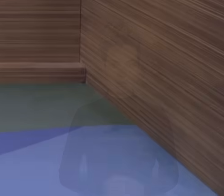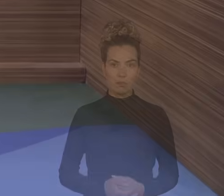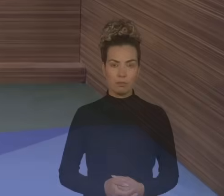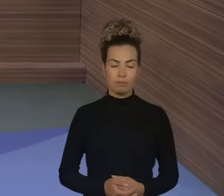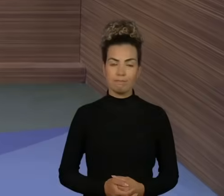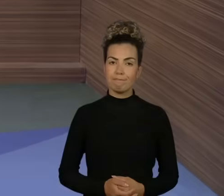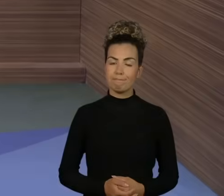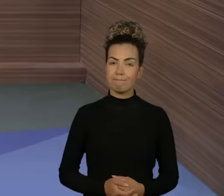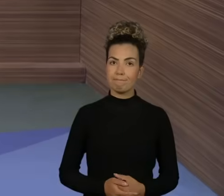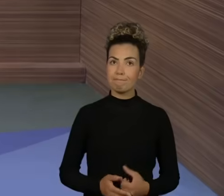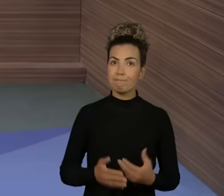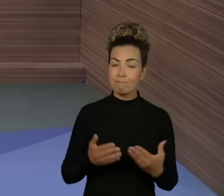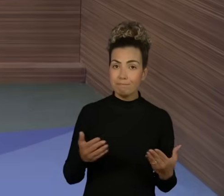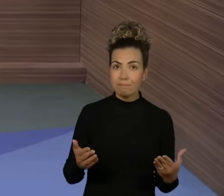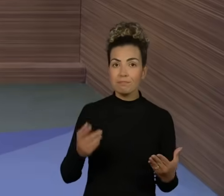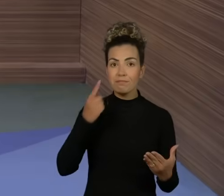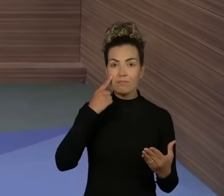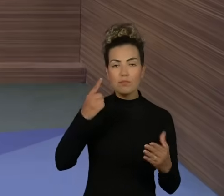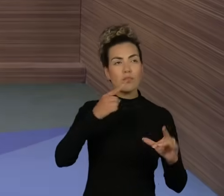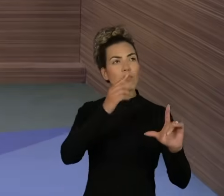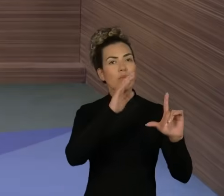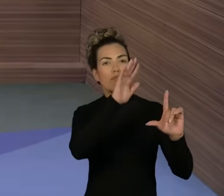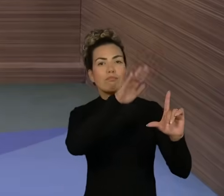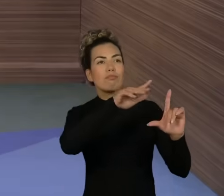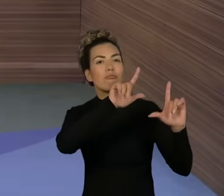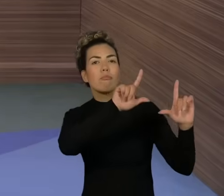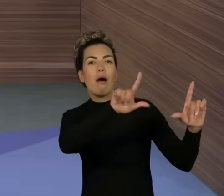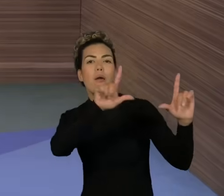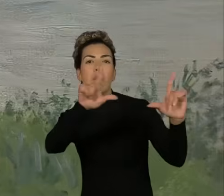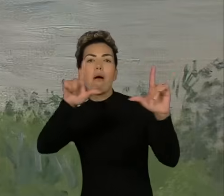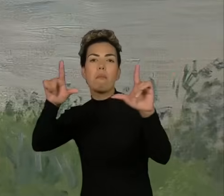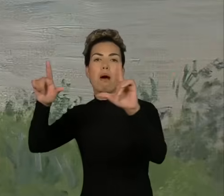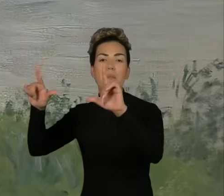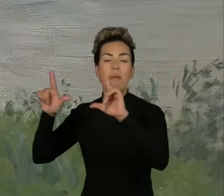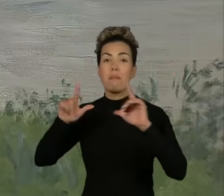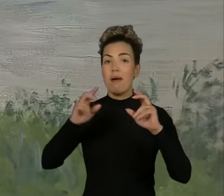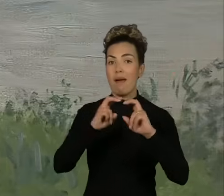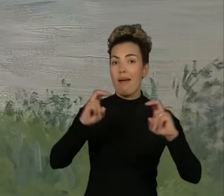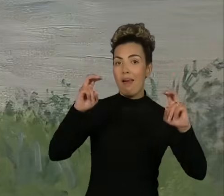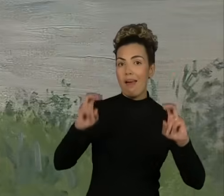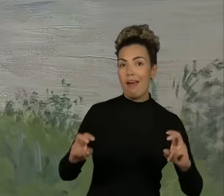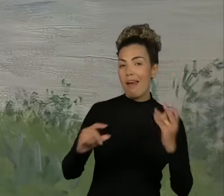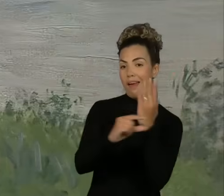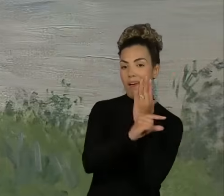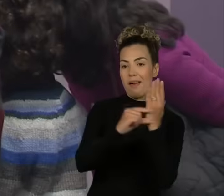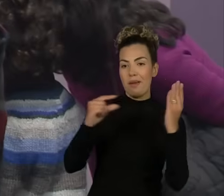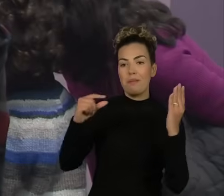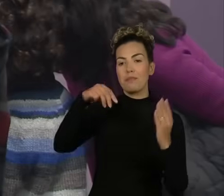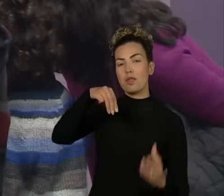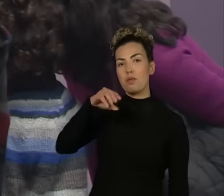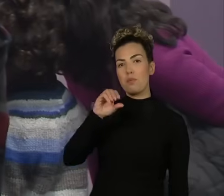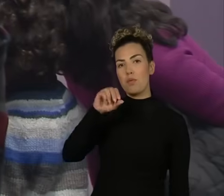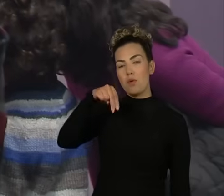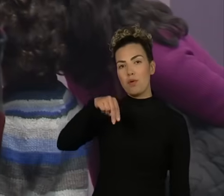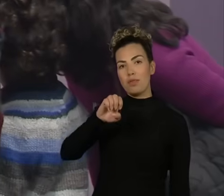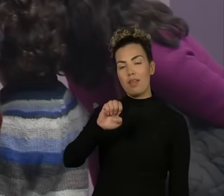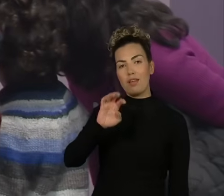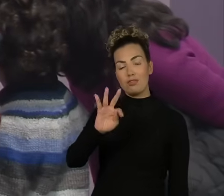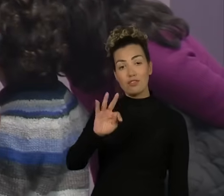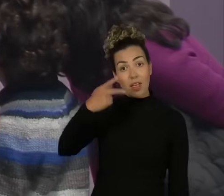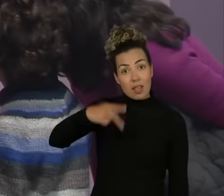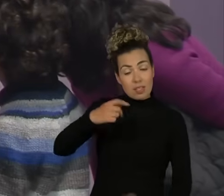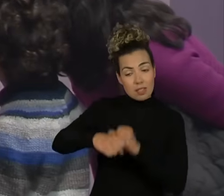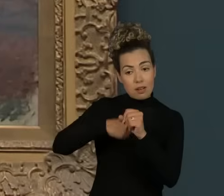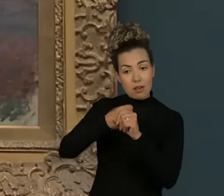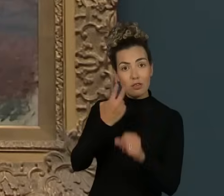A ecologia de Monet está em exposição no MASP, em São Paulo. A programação do museu de 2025 é dedicada